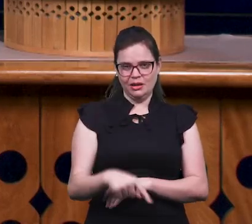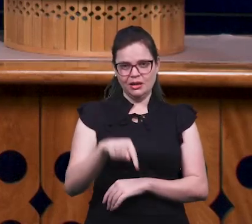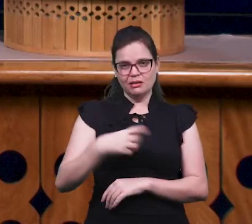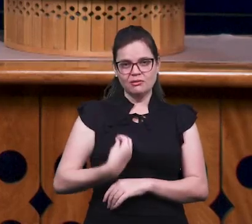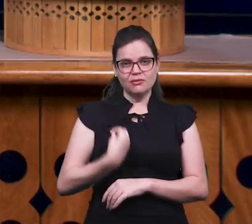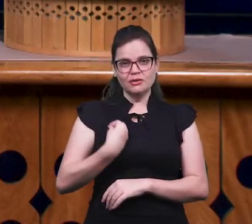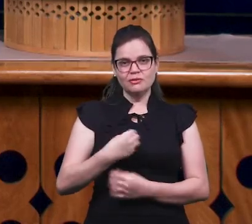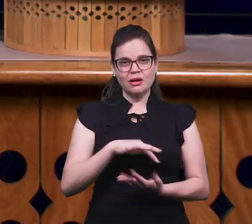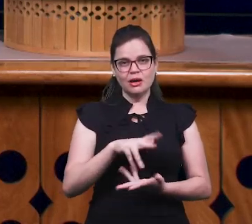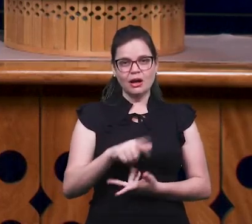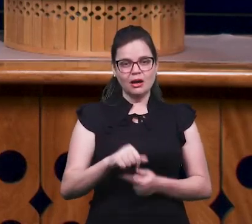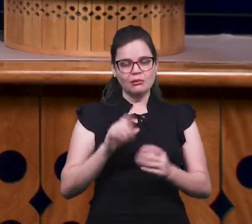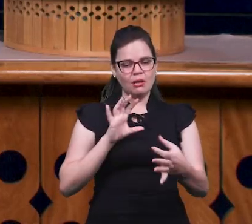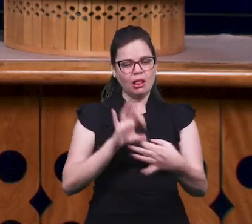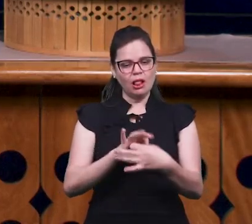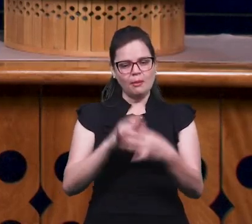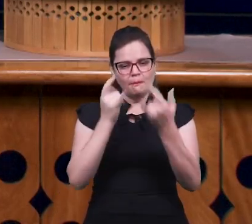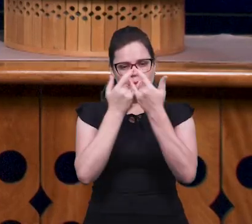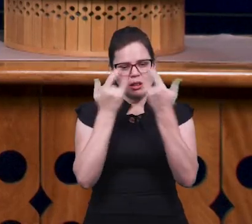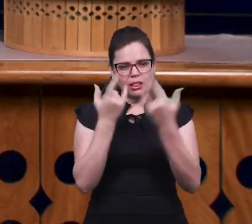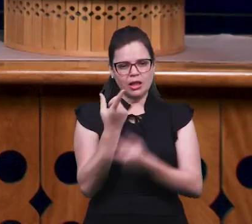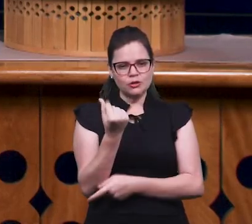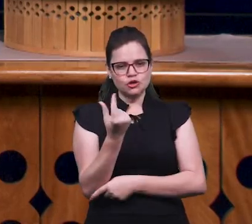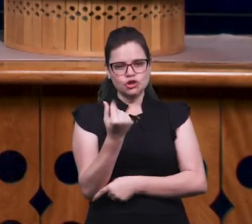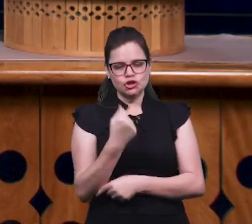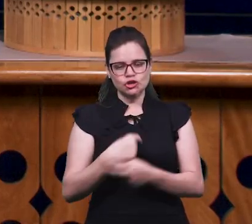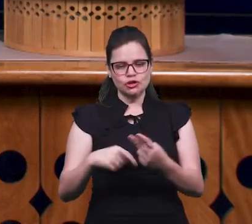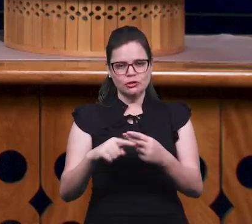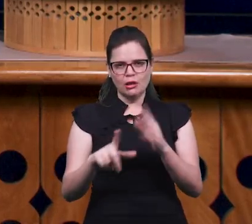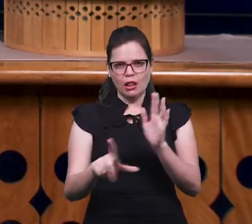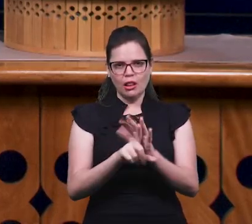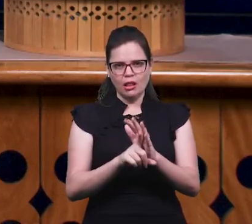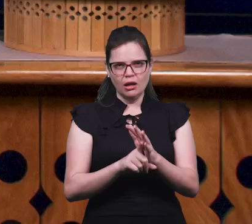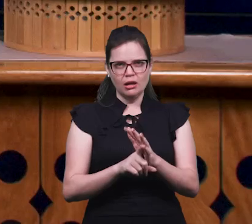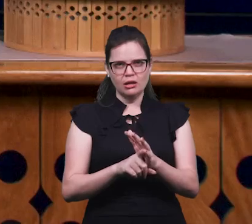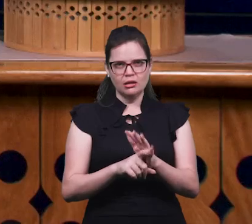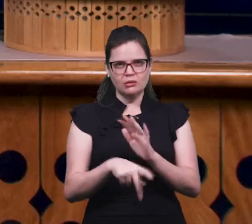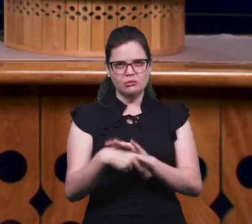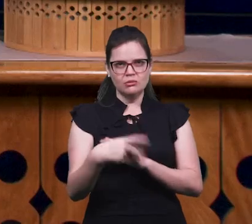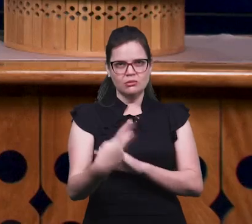vida. A fé não pode estar ligada ao material, a fé não pode estar ligada a leis